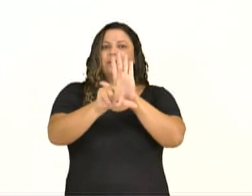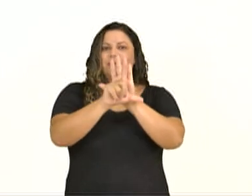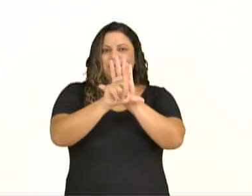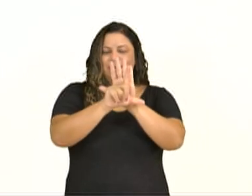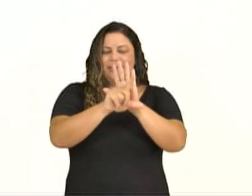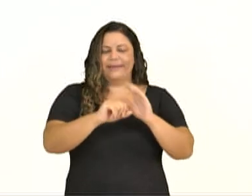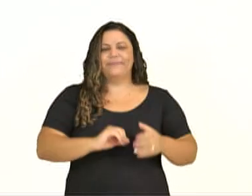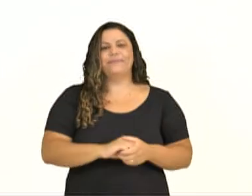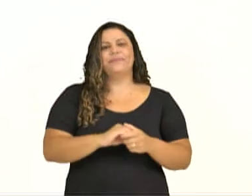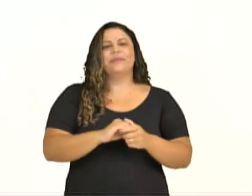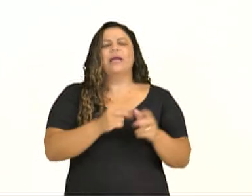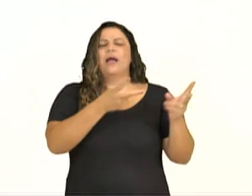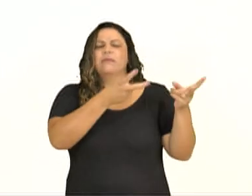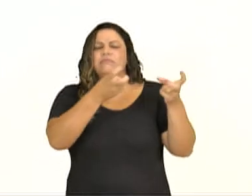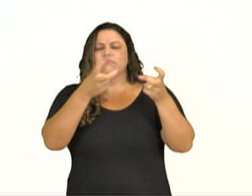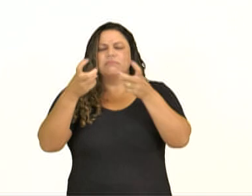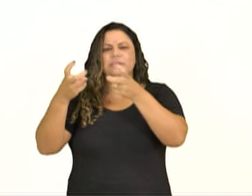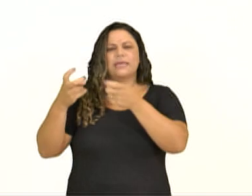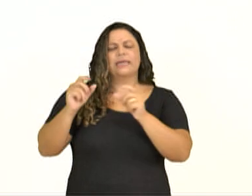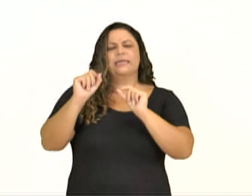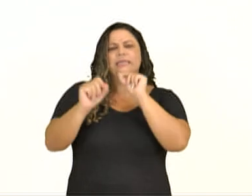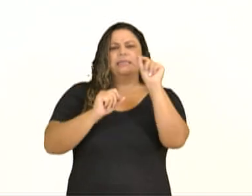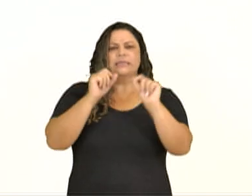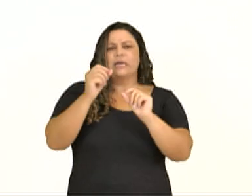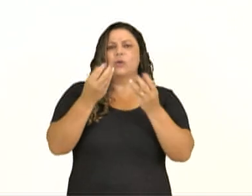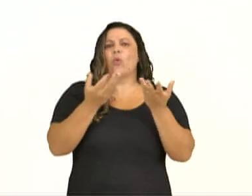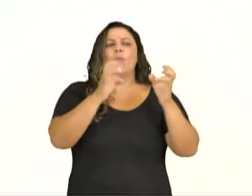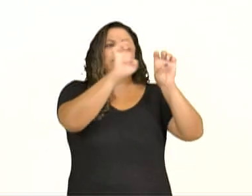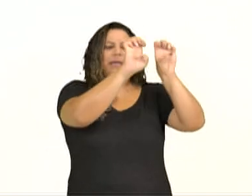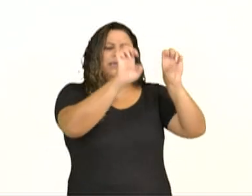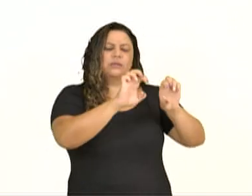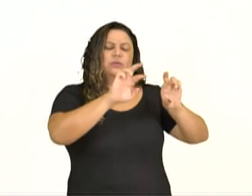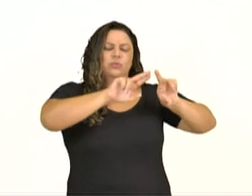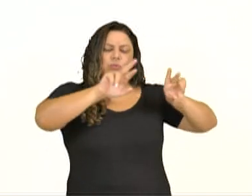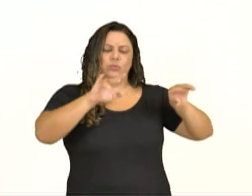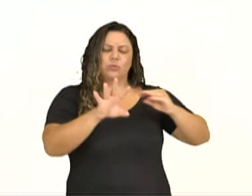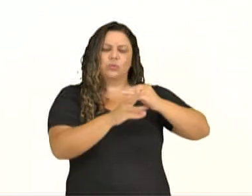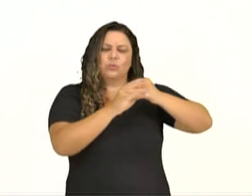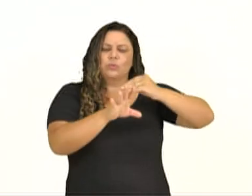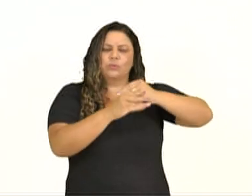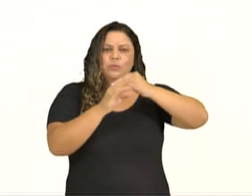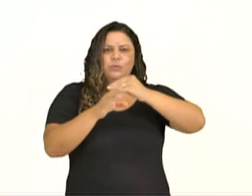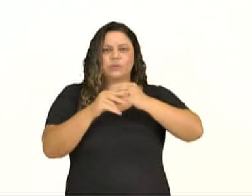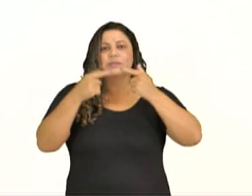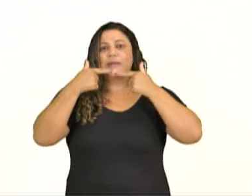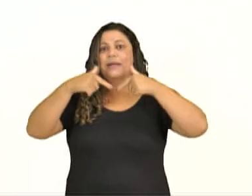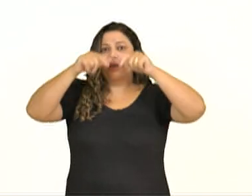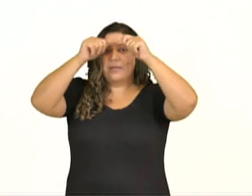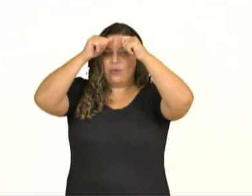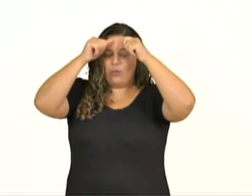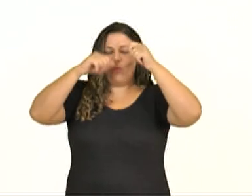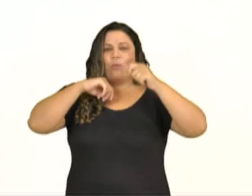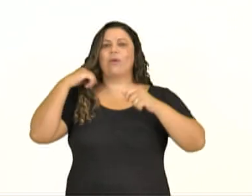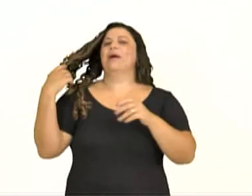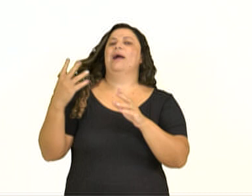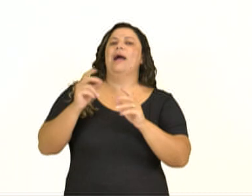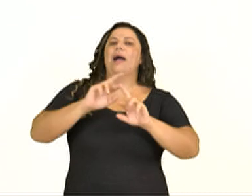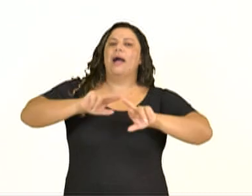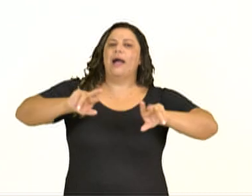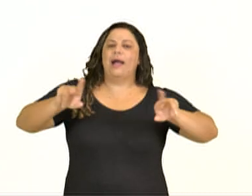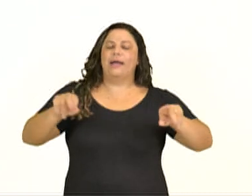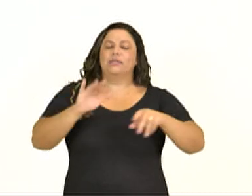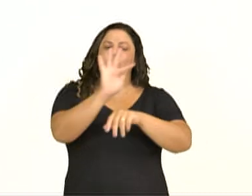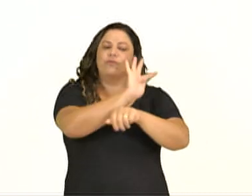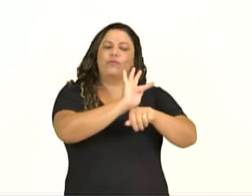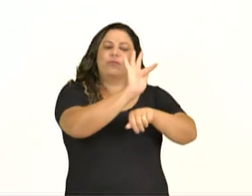a estrutura composicional e a linguagem utilizada nos textos normativos, legais, e inferir o significado